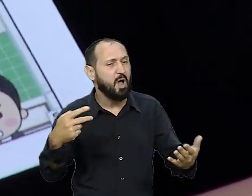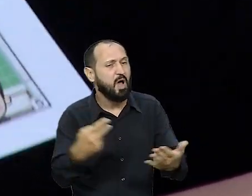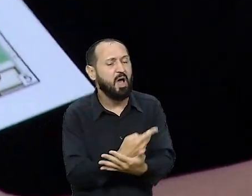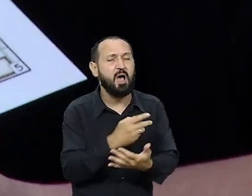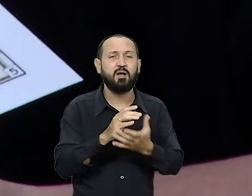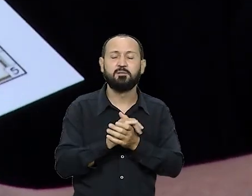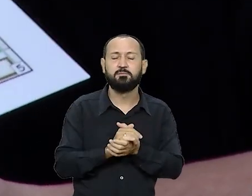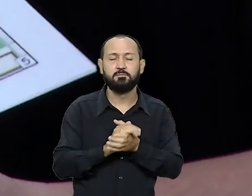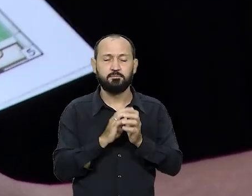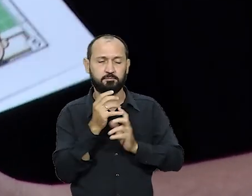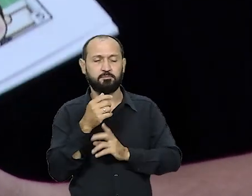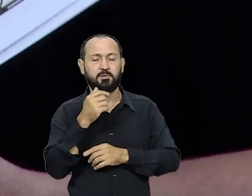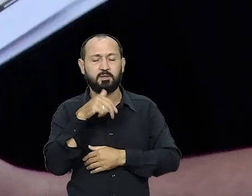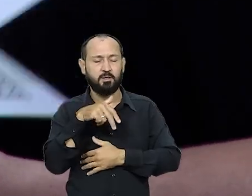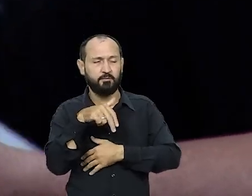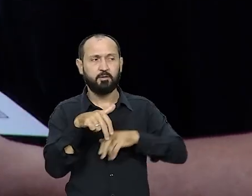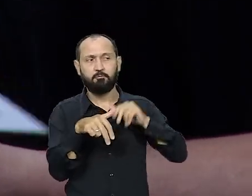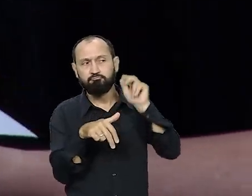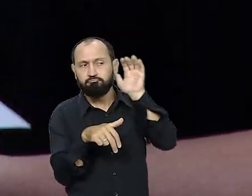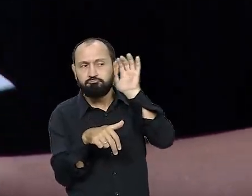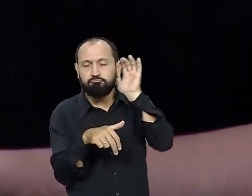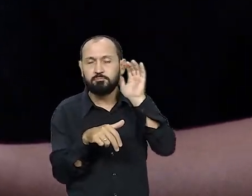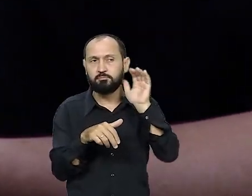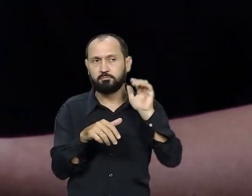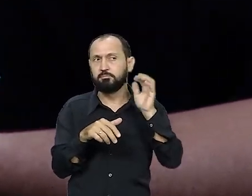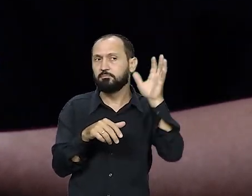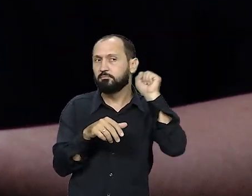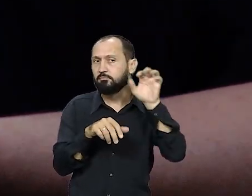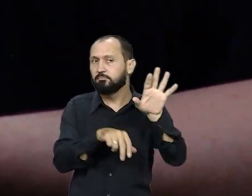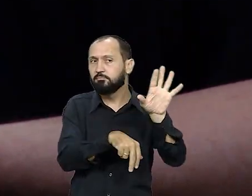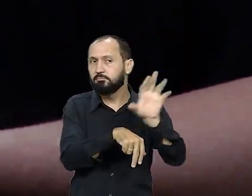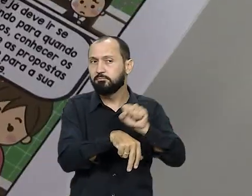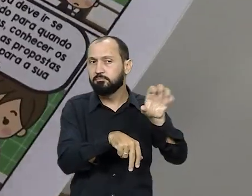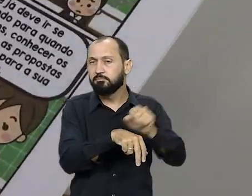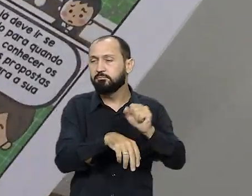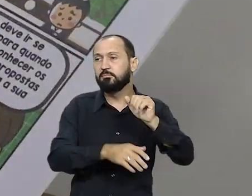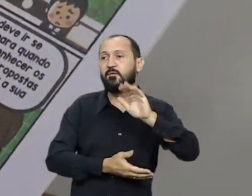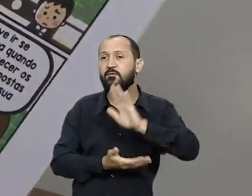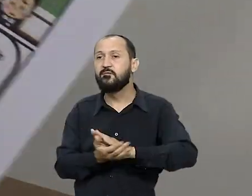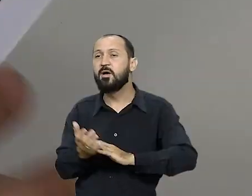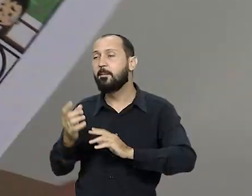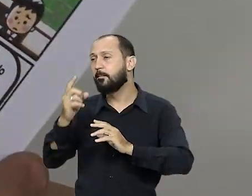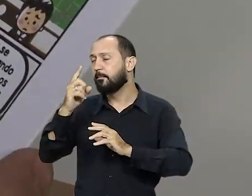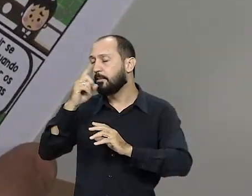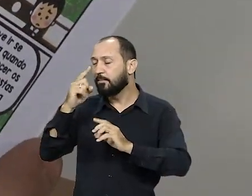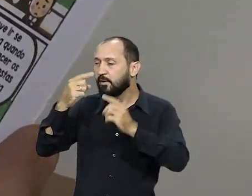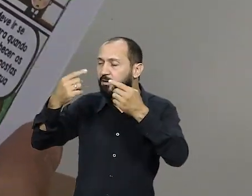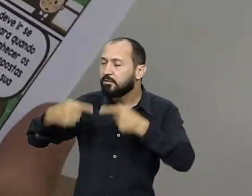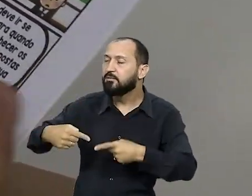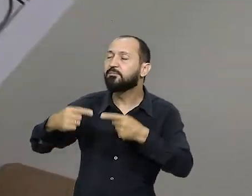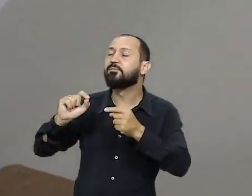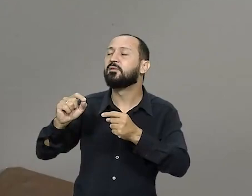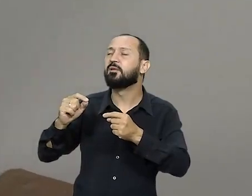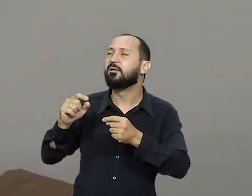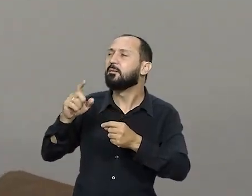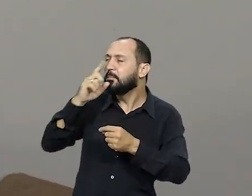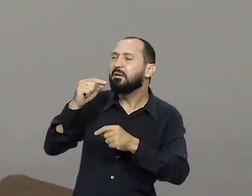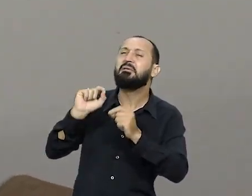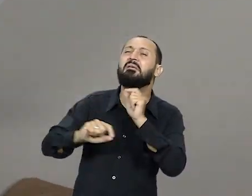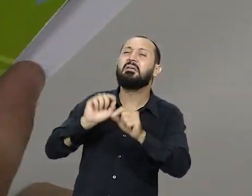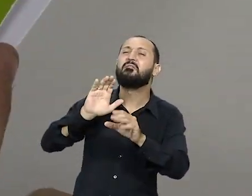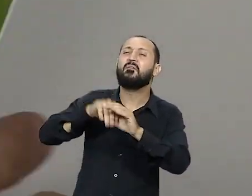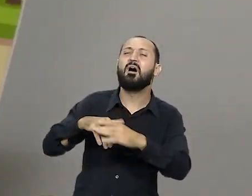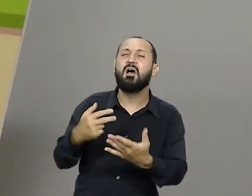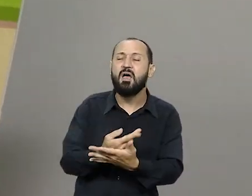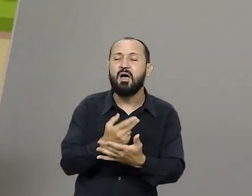votou errado. E o Pedrinho fica ali ouvindo e vai conversar com a mãe, querendo saber o que é aquilo, o que é votar errado. Criança curiosa,